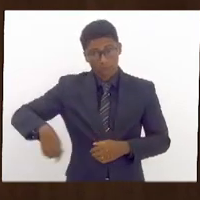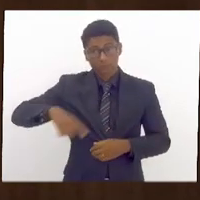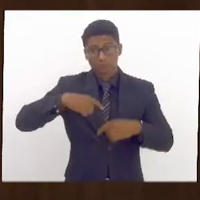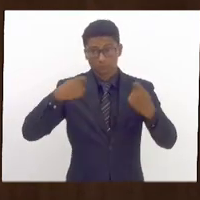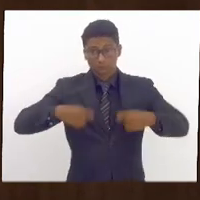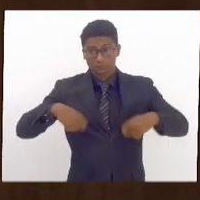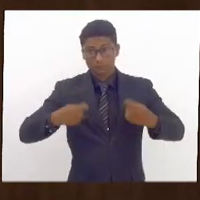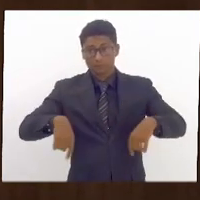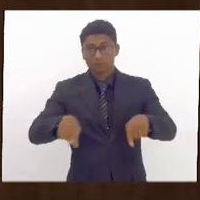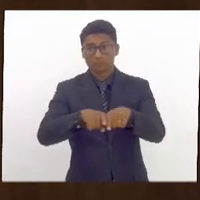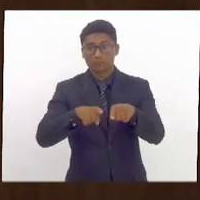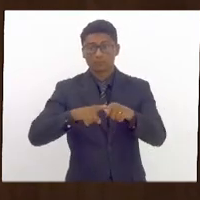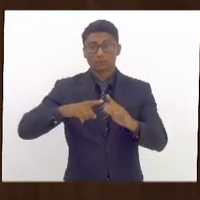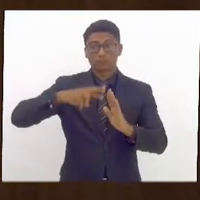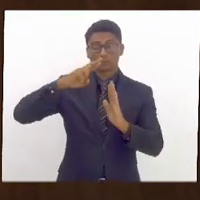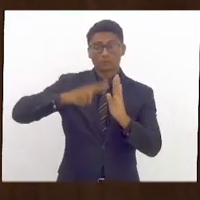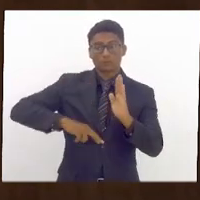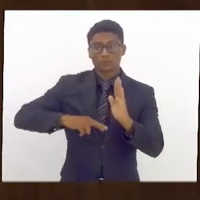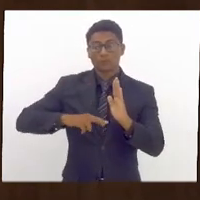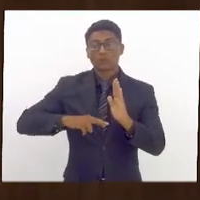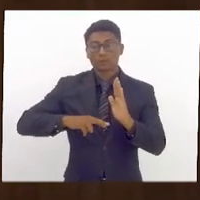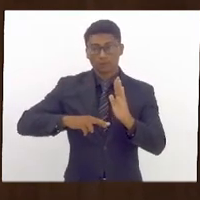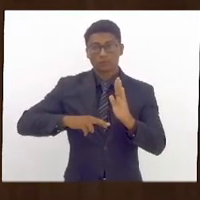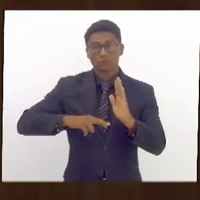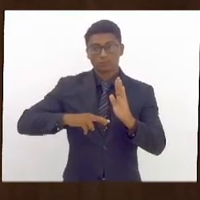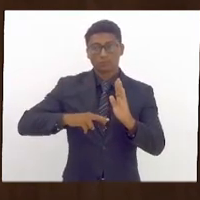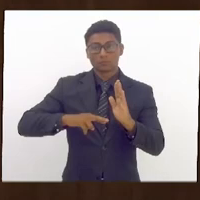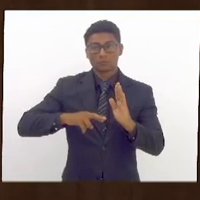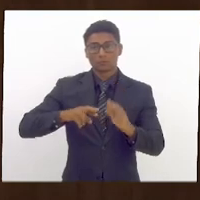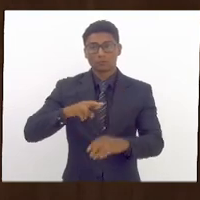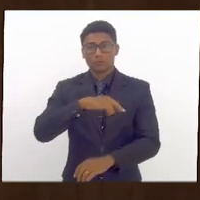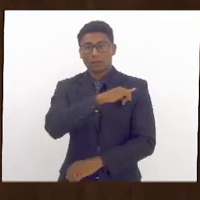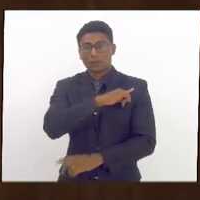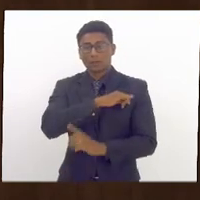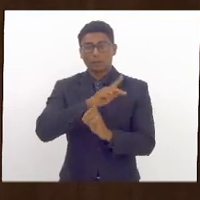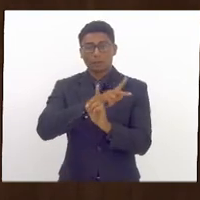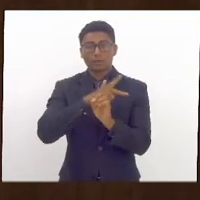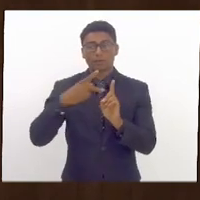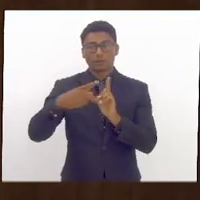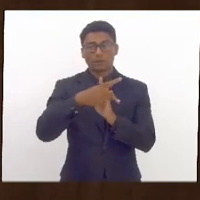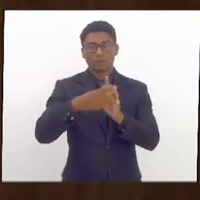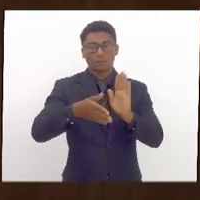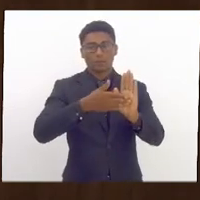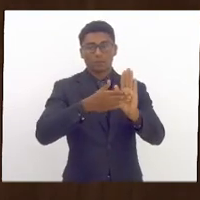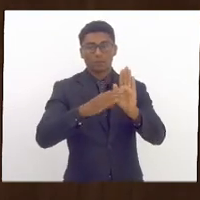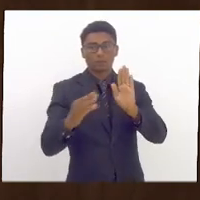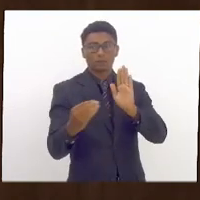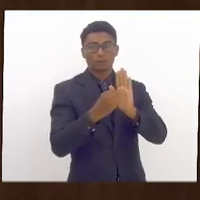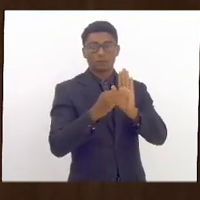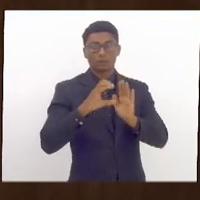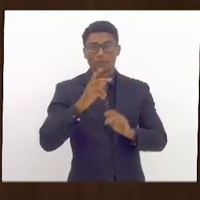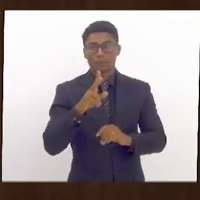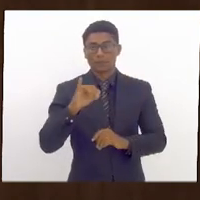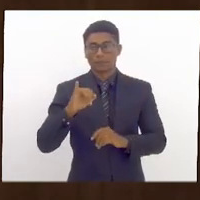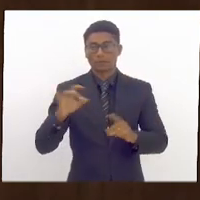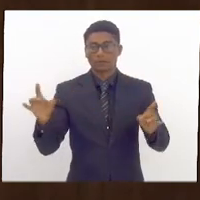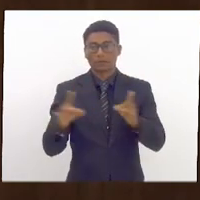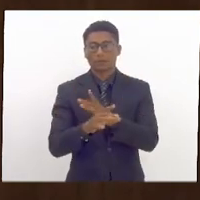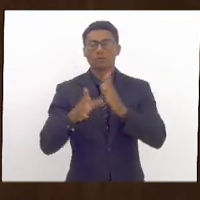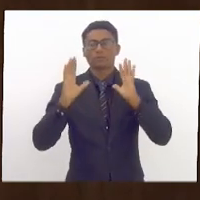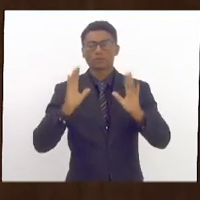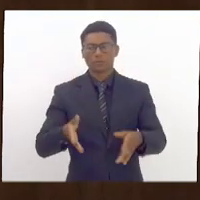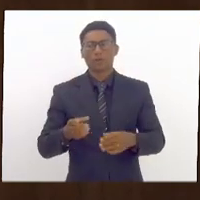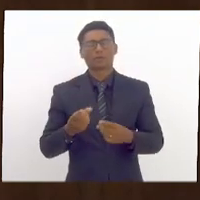o relatório da CPI do Rio Previdência. Não foi pautado até hoje. CPI que já terminou faz tempo, relatório